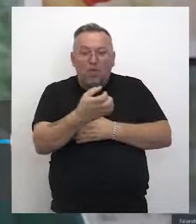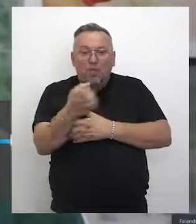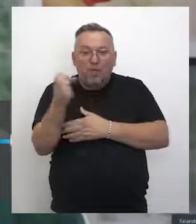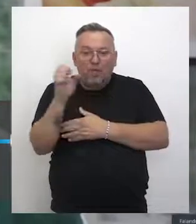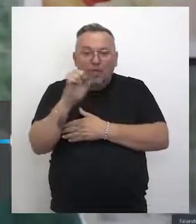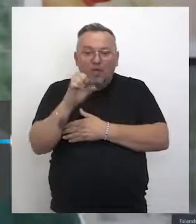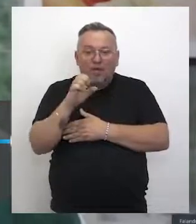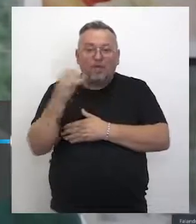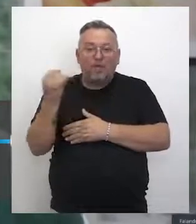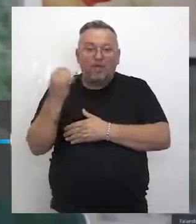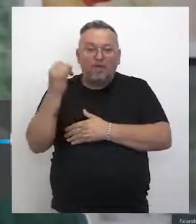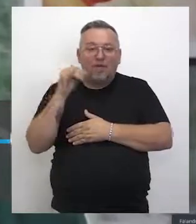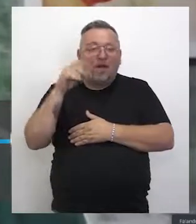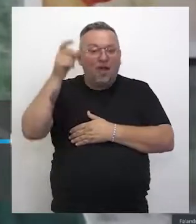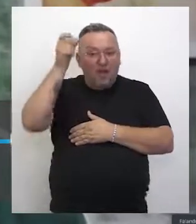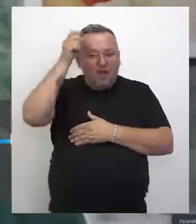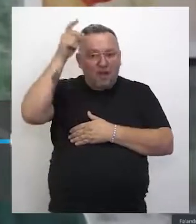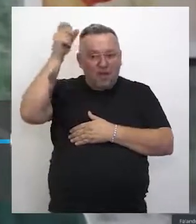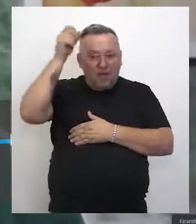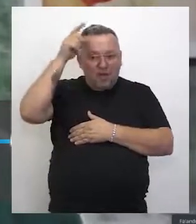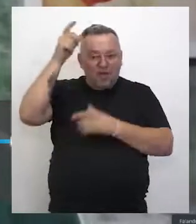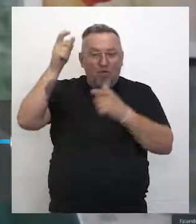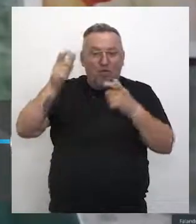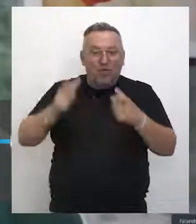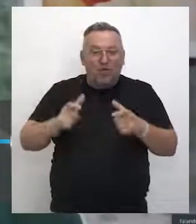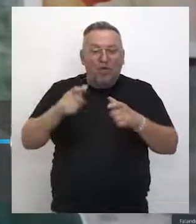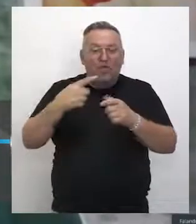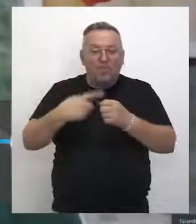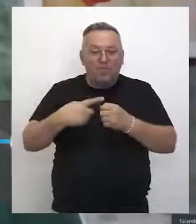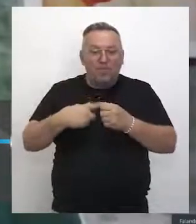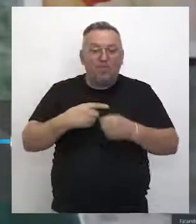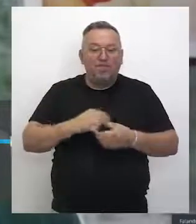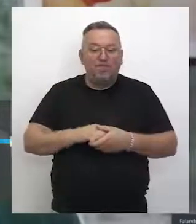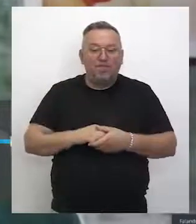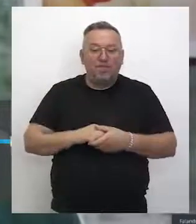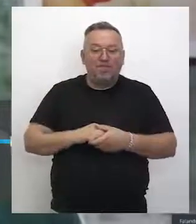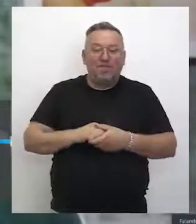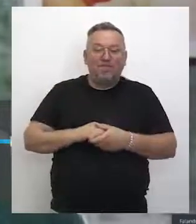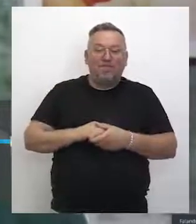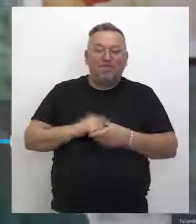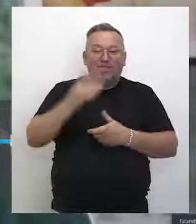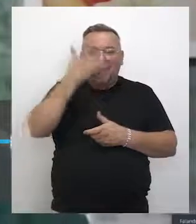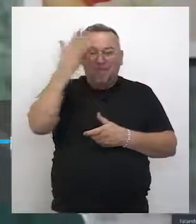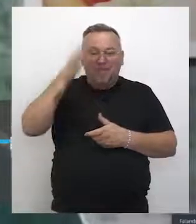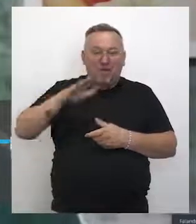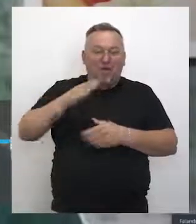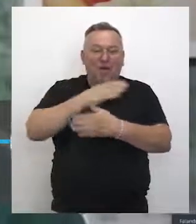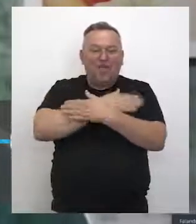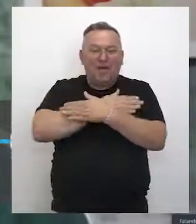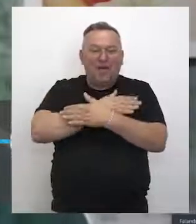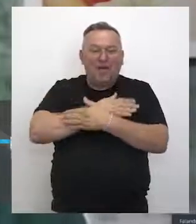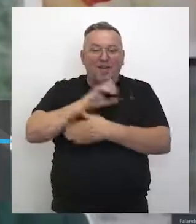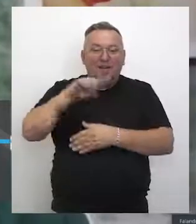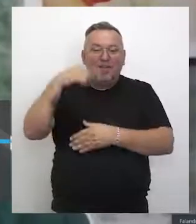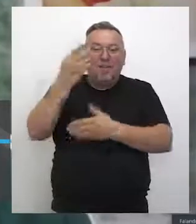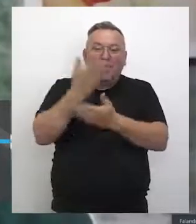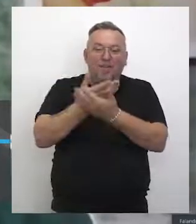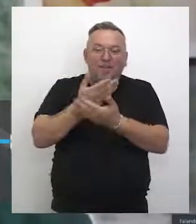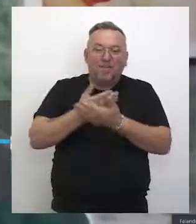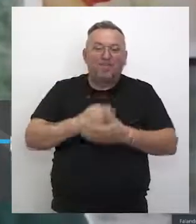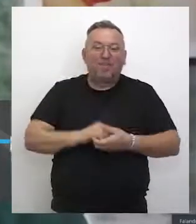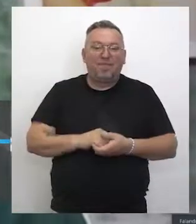e valorize a cultura local da sua cidade. Galerinha, abraços e até a próxima